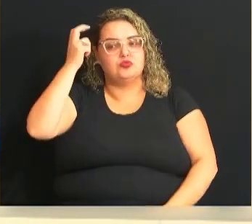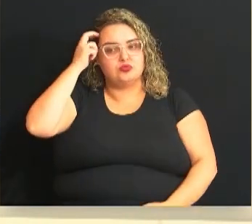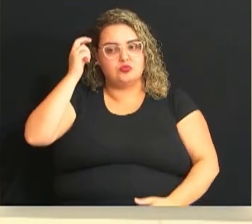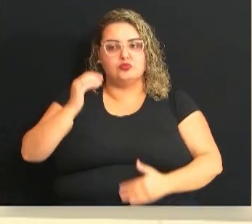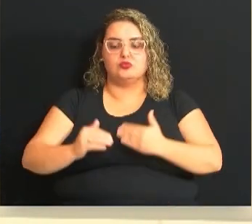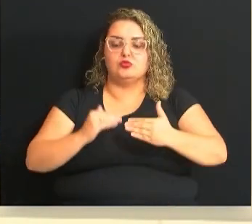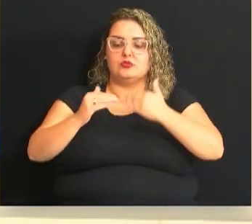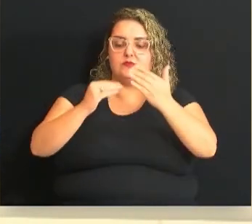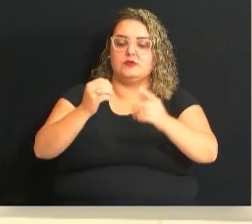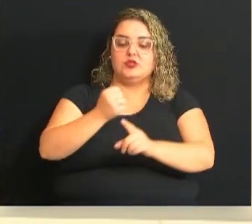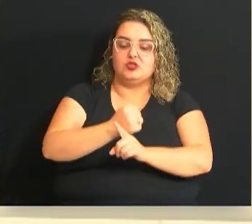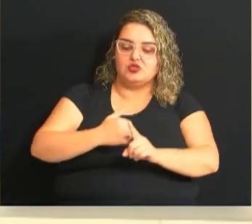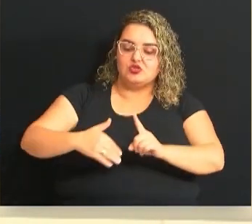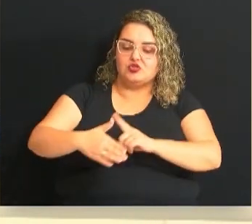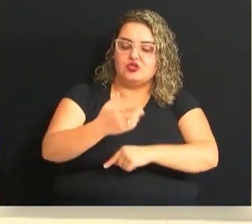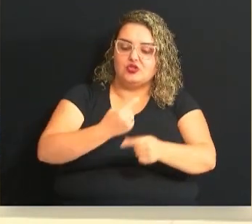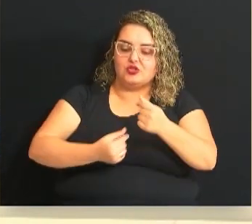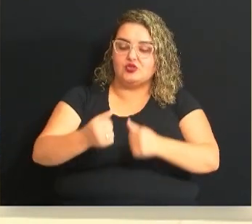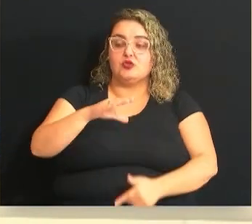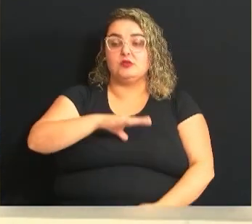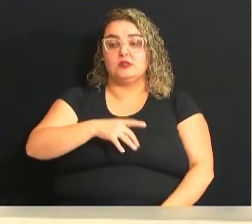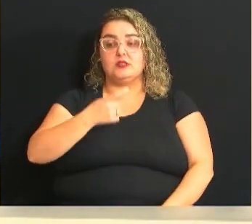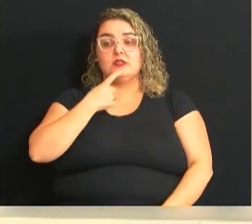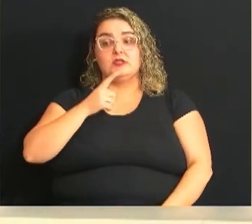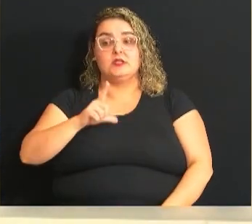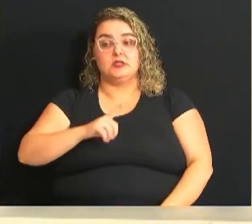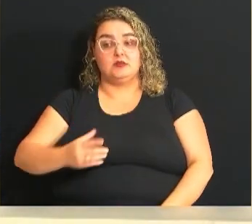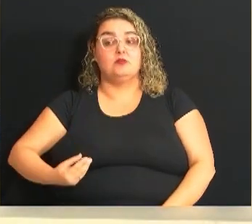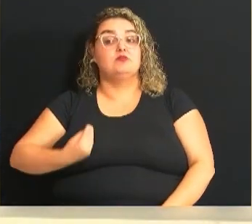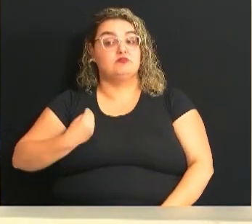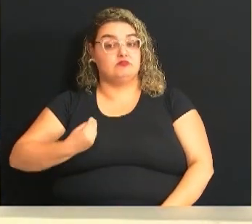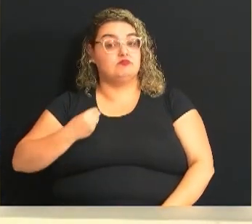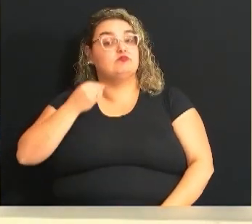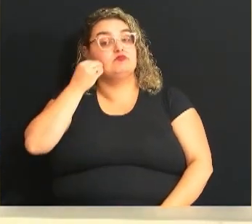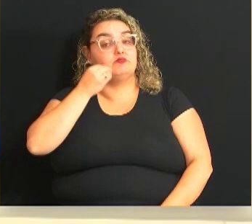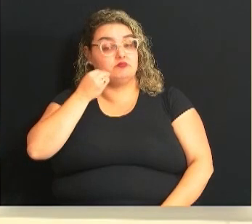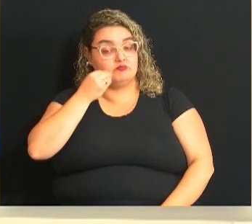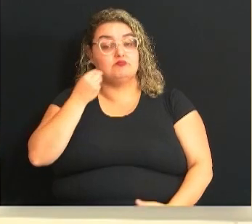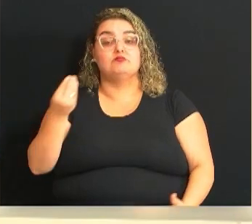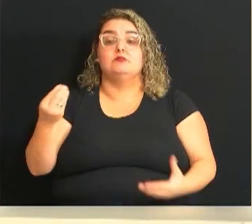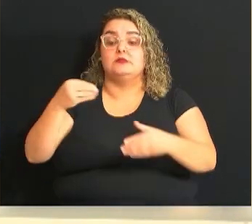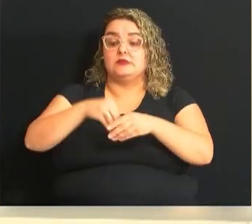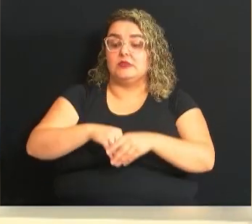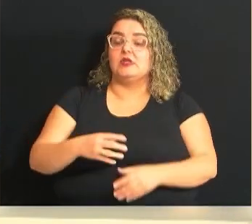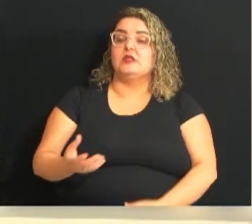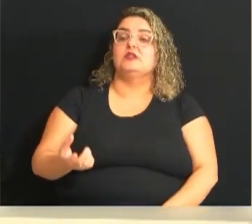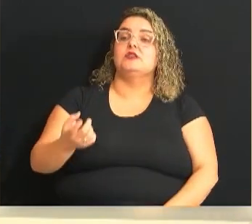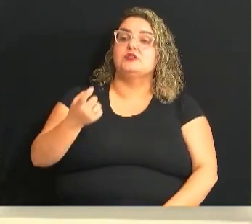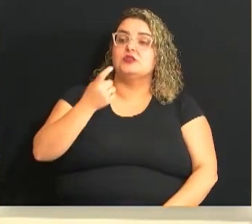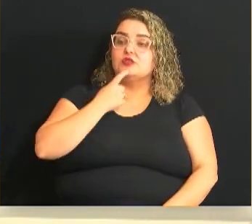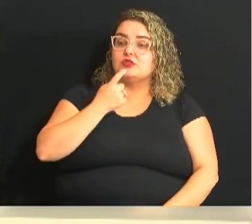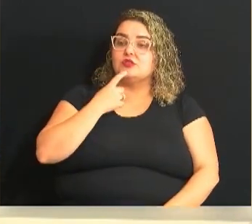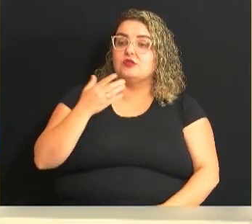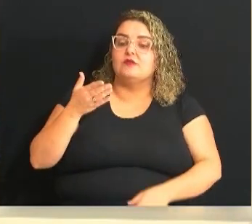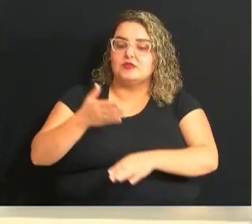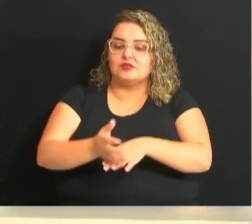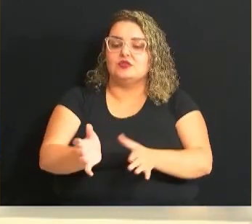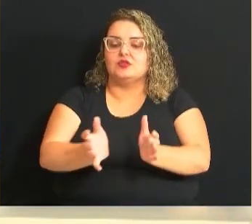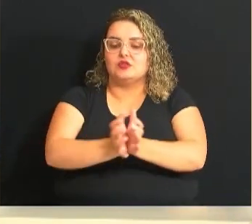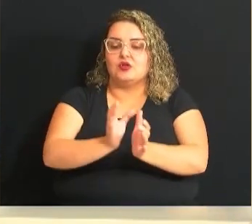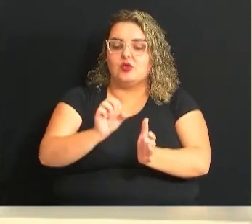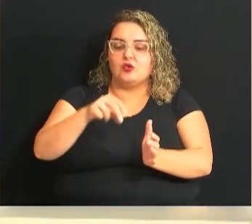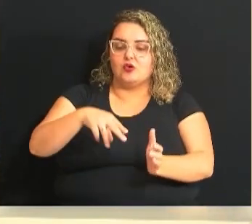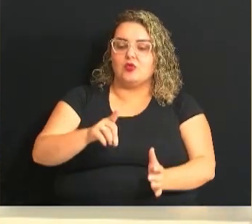socioeconômico da cidade. Ela tem uma vivência grande dentro de Campinas, ela faz parte do CONDEPAC, que é o Conselho de Defesa do